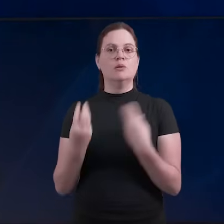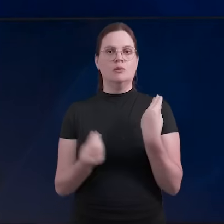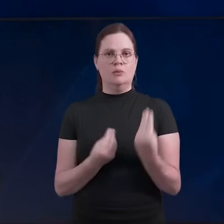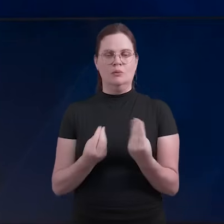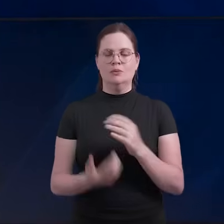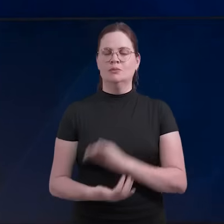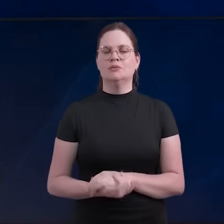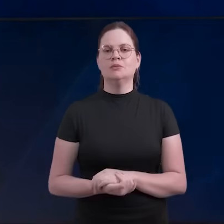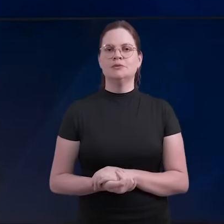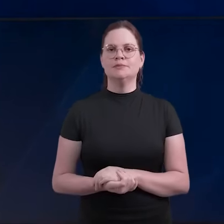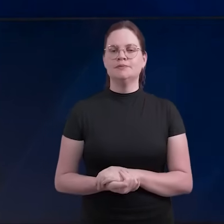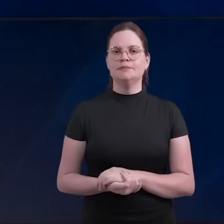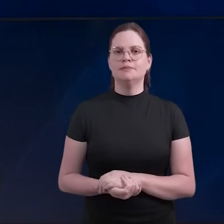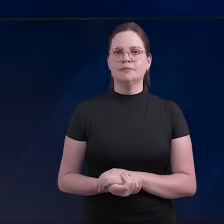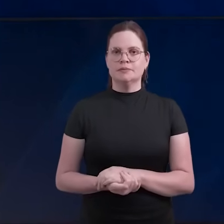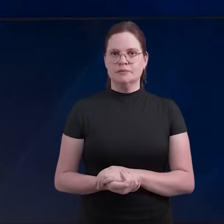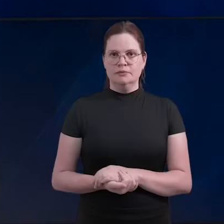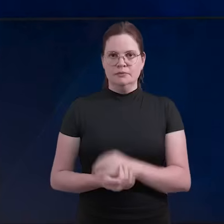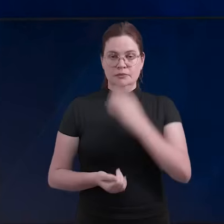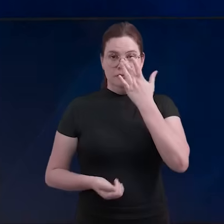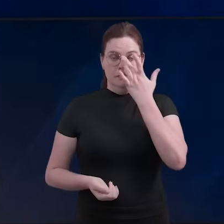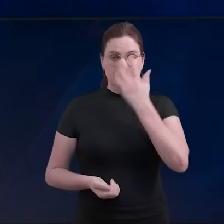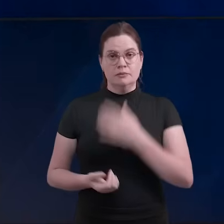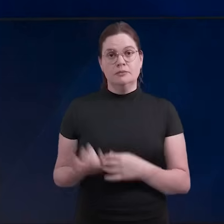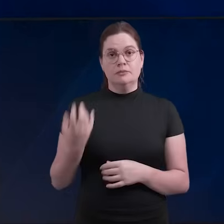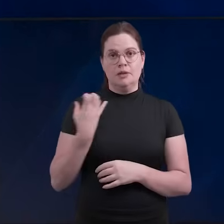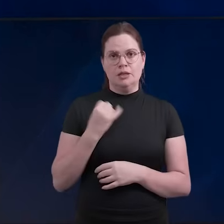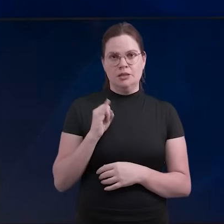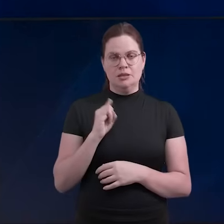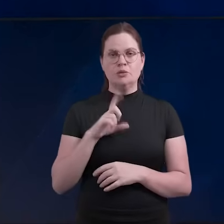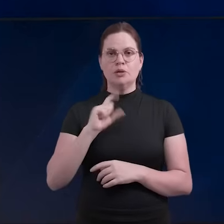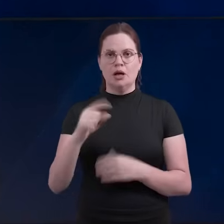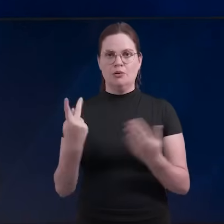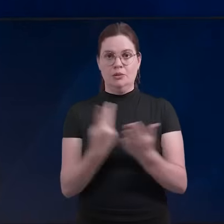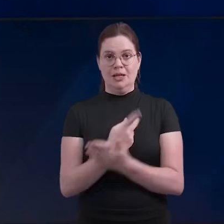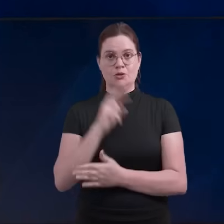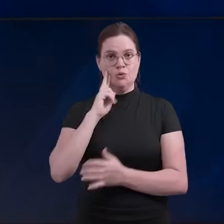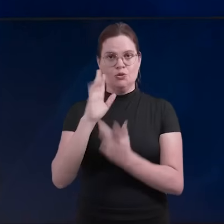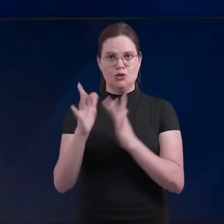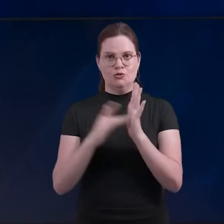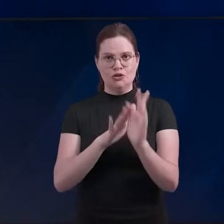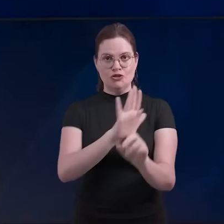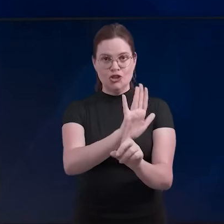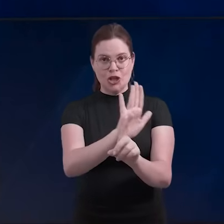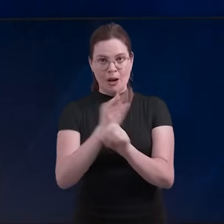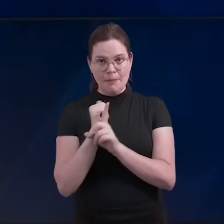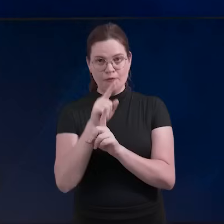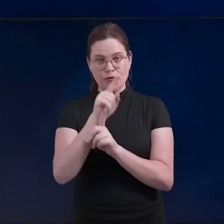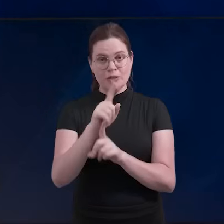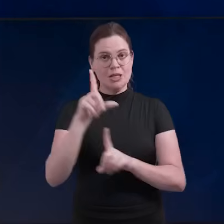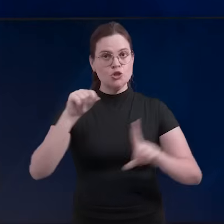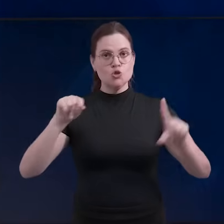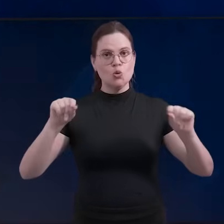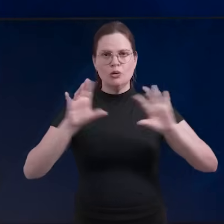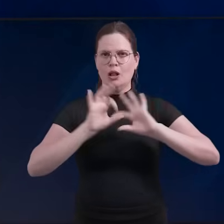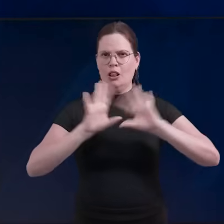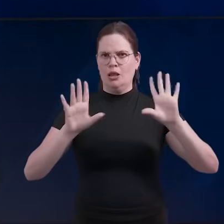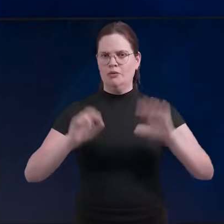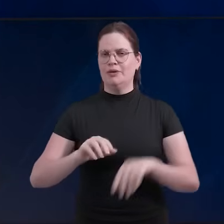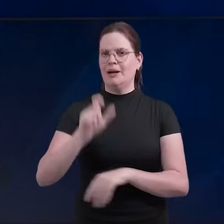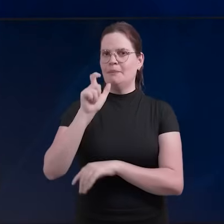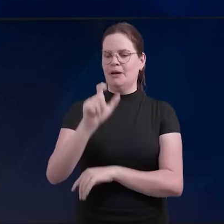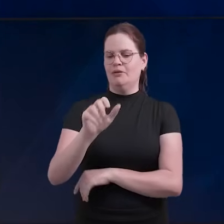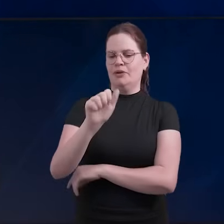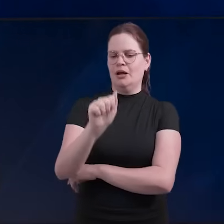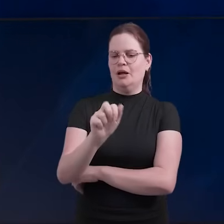de salvação? Primeiramente, quando ele é chamado, ele exerce o seu livre-arbítrio. Deixa eu te explicar o que é livre-arbítrio. A